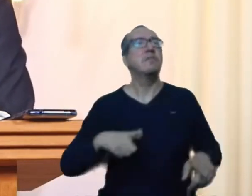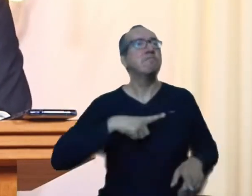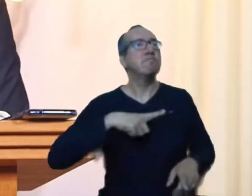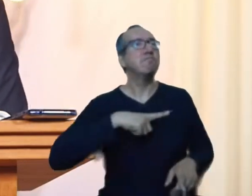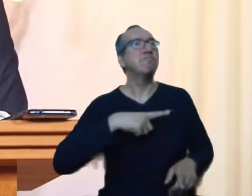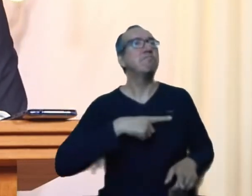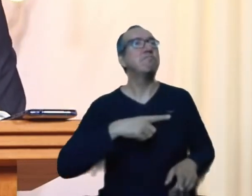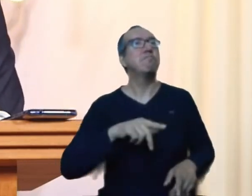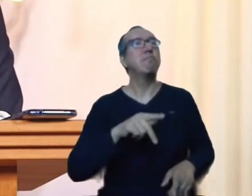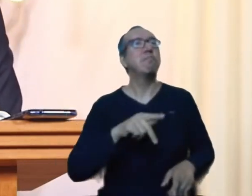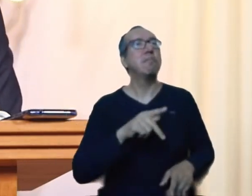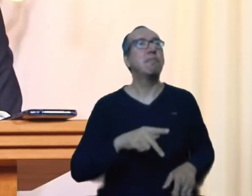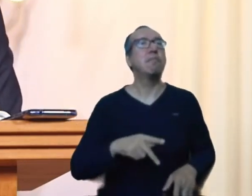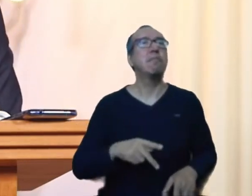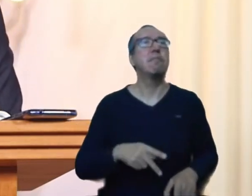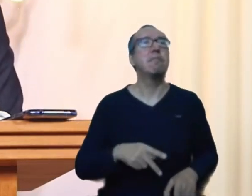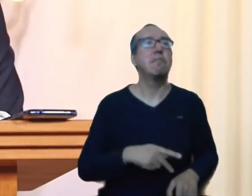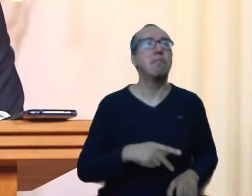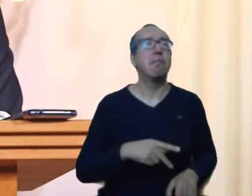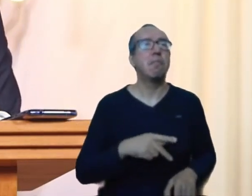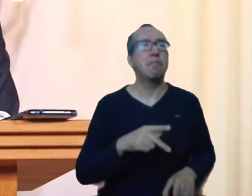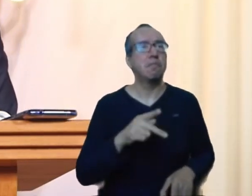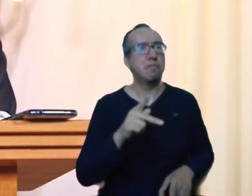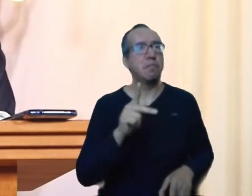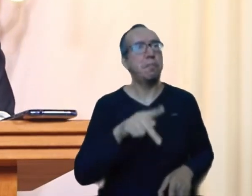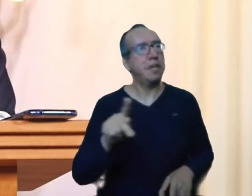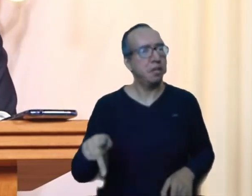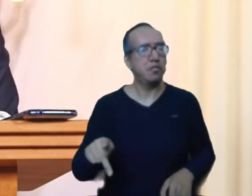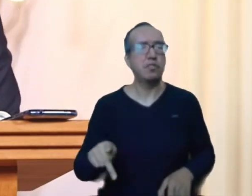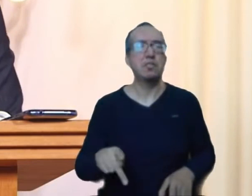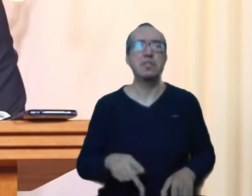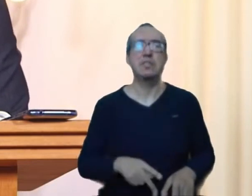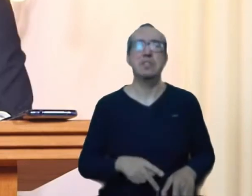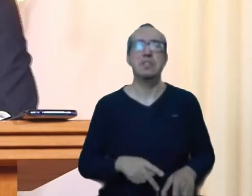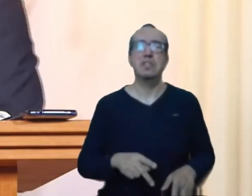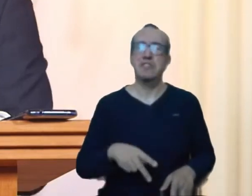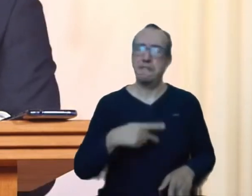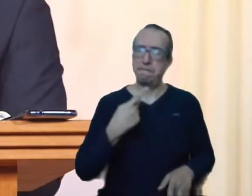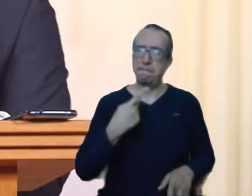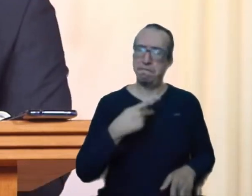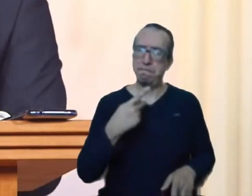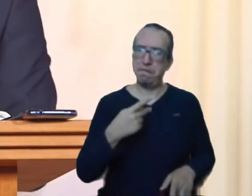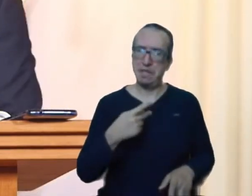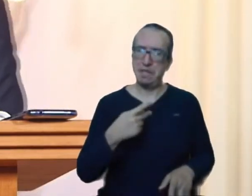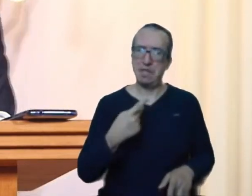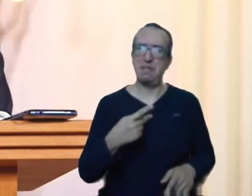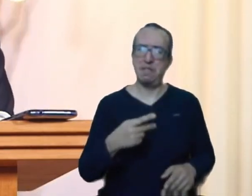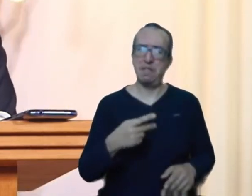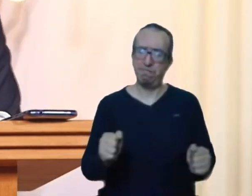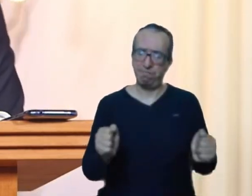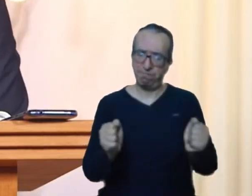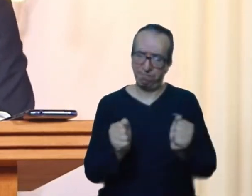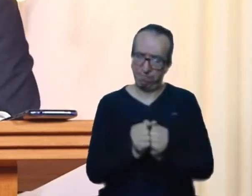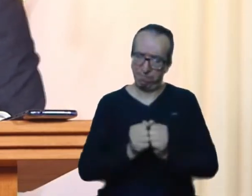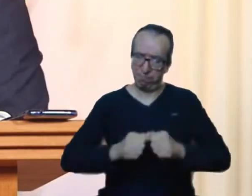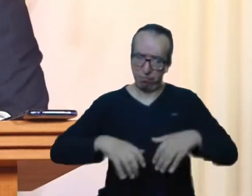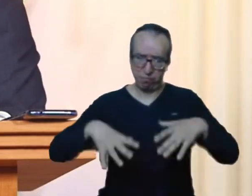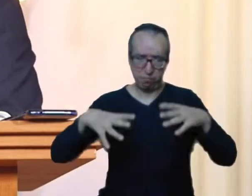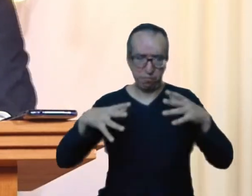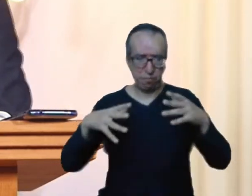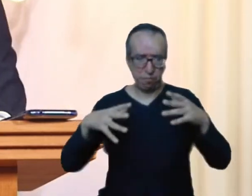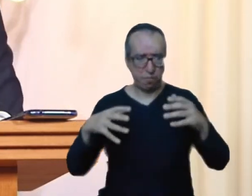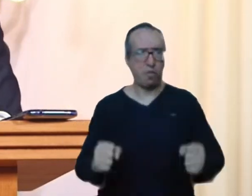Ele desce. Ele desce. Se nós descermos, se